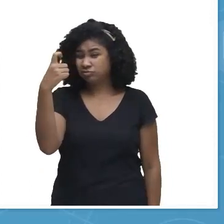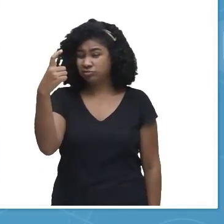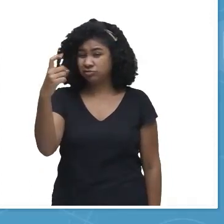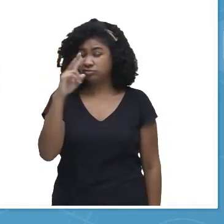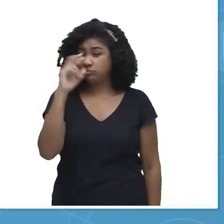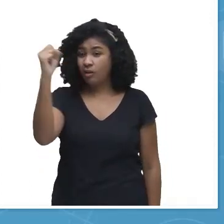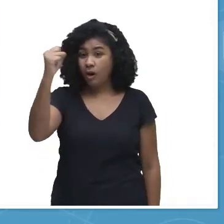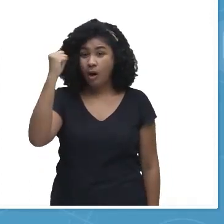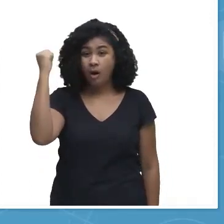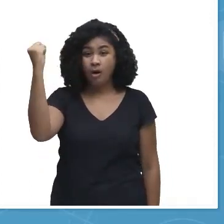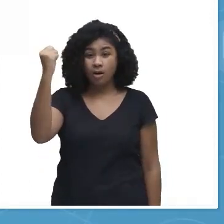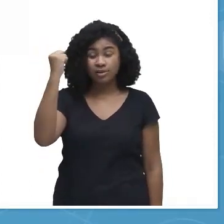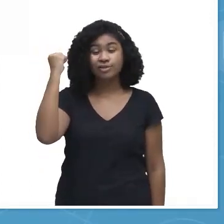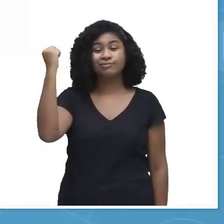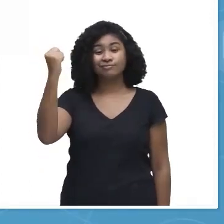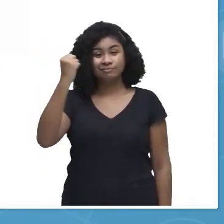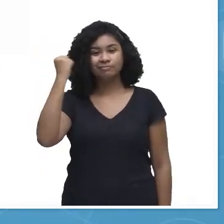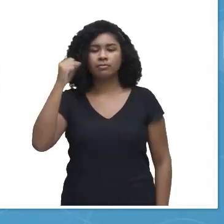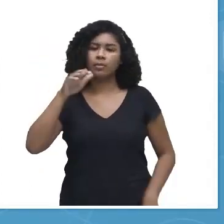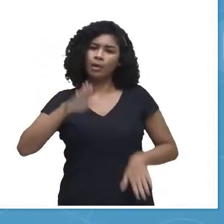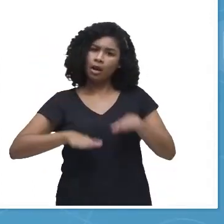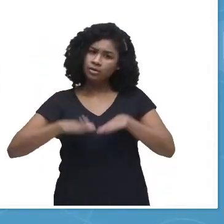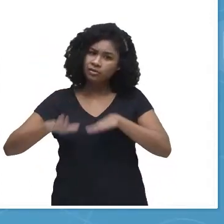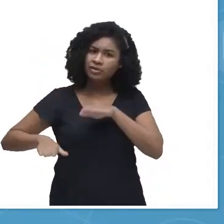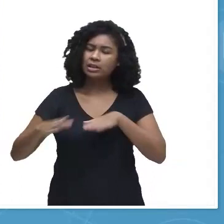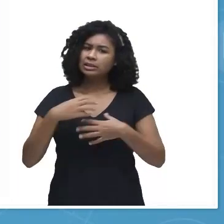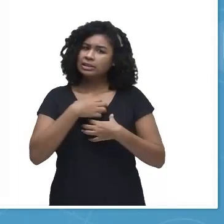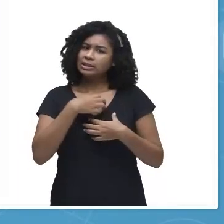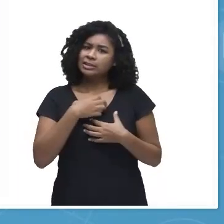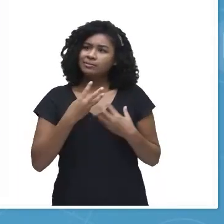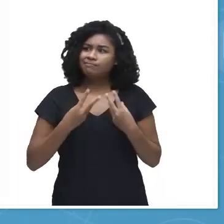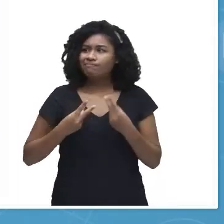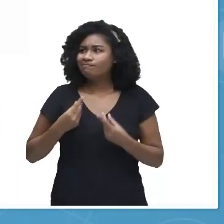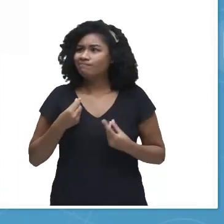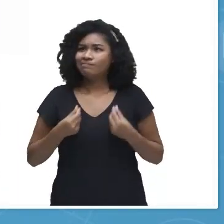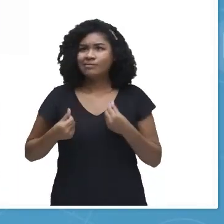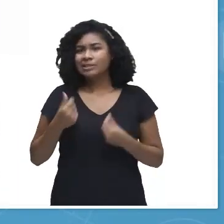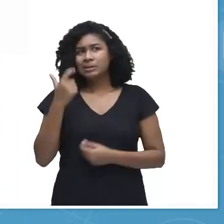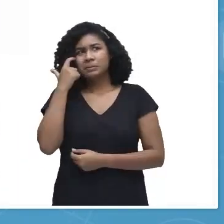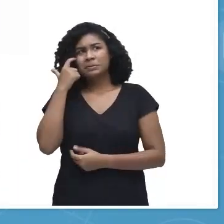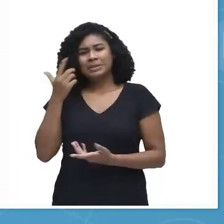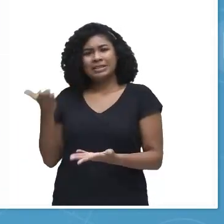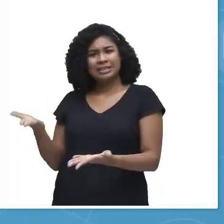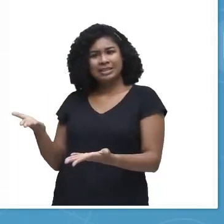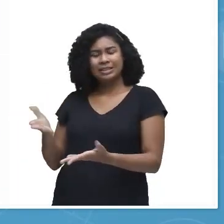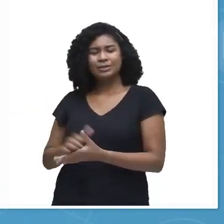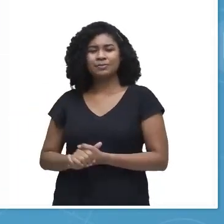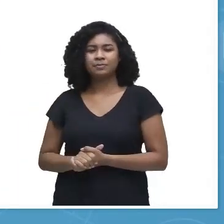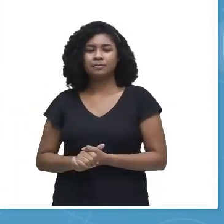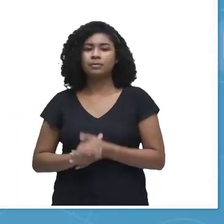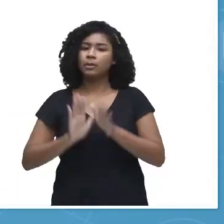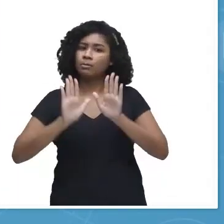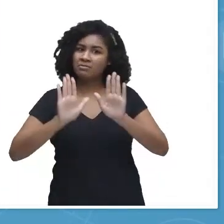gente pensar, a gente muitas vezes se sente até mal por imaginar uma situação dessa. Pois é, gente. Os nossos ancestrais negros